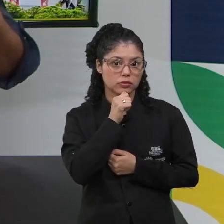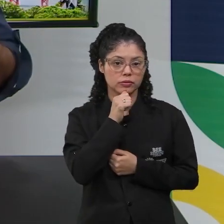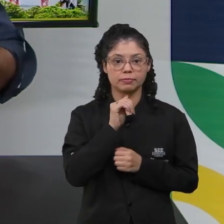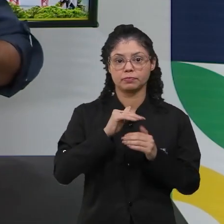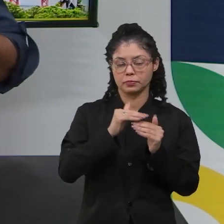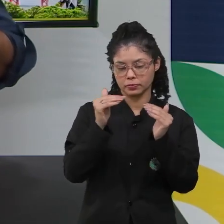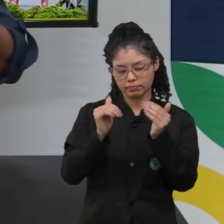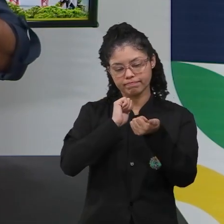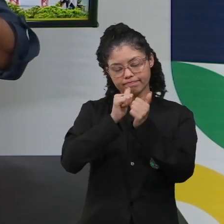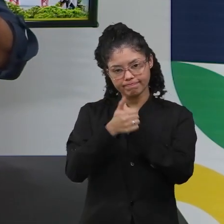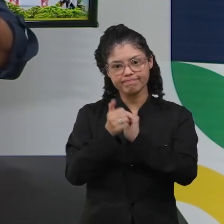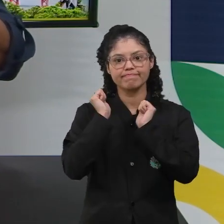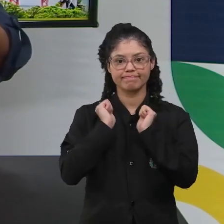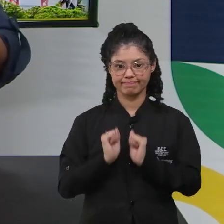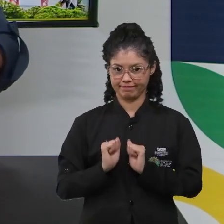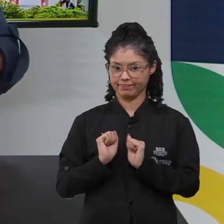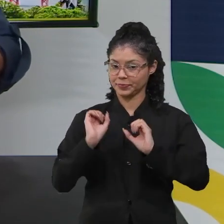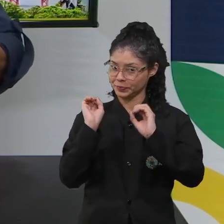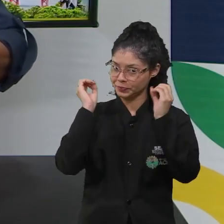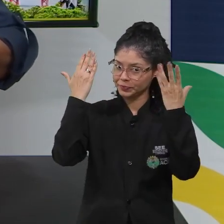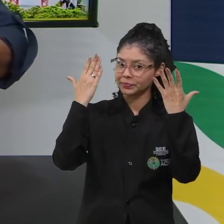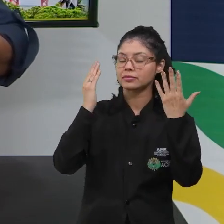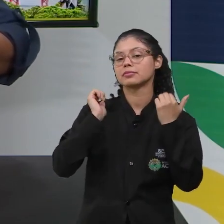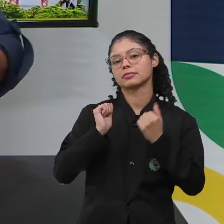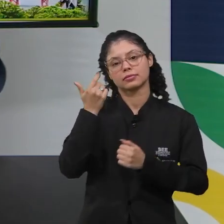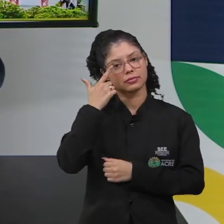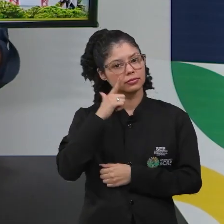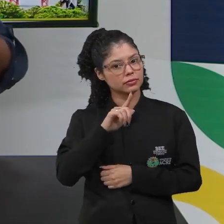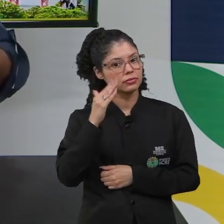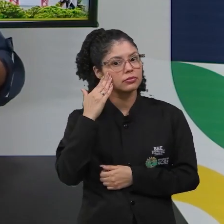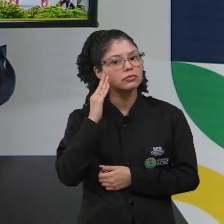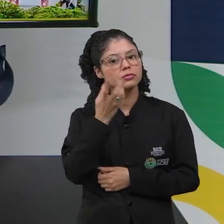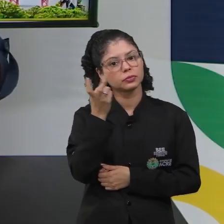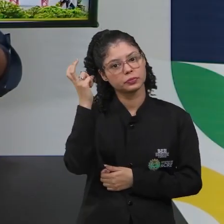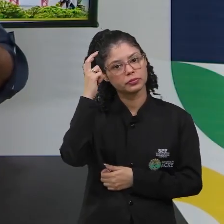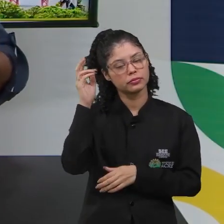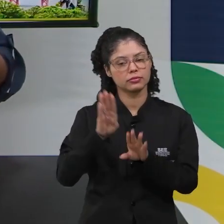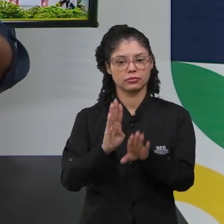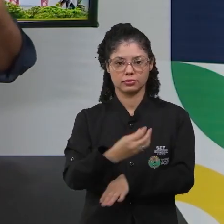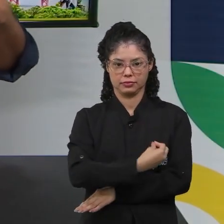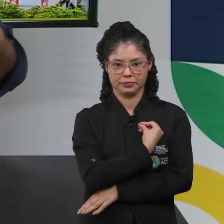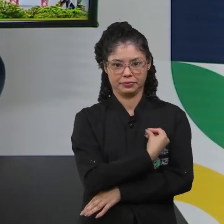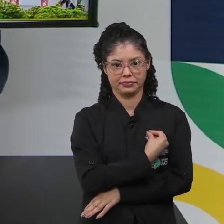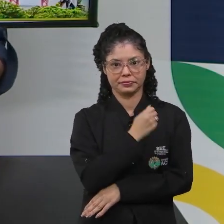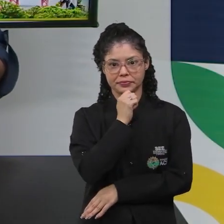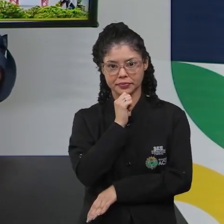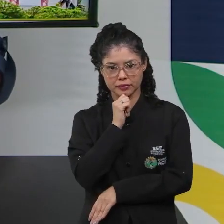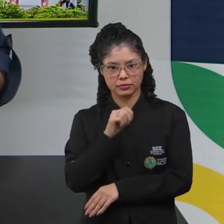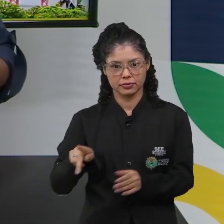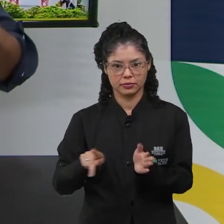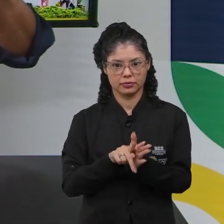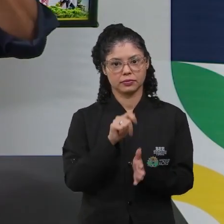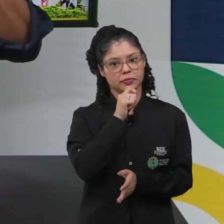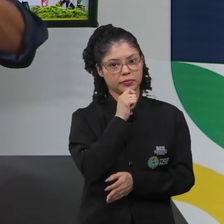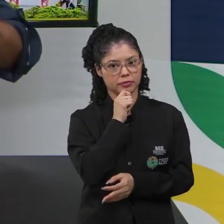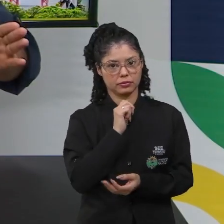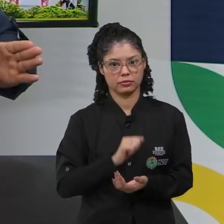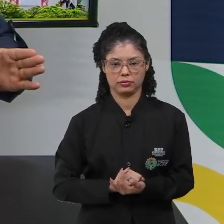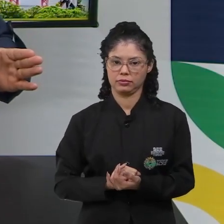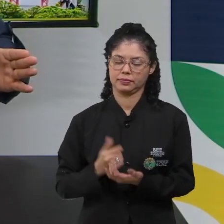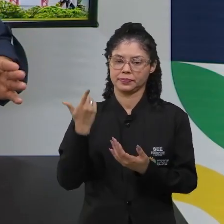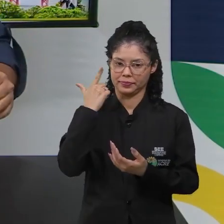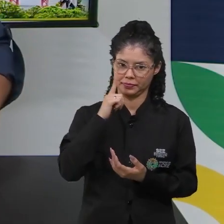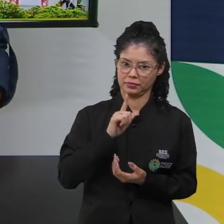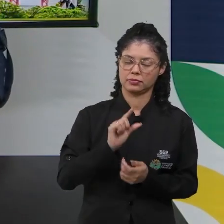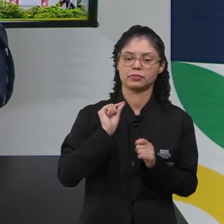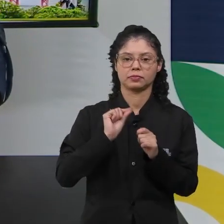meio do esporte, por meio da celebração, a gente consegue entender cultura, vivência, identidade, pertencimento? Então a gente